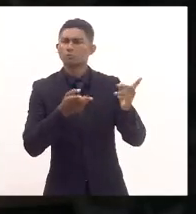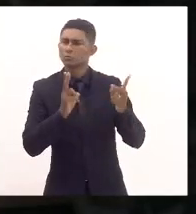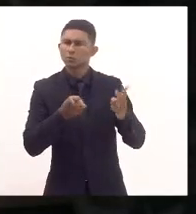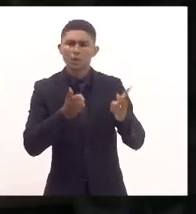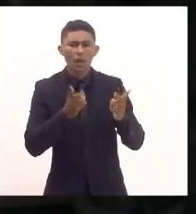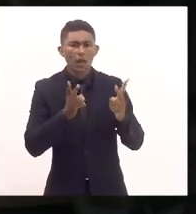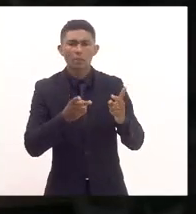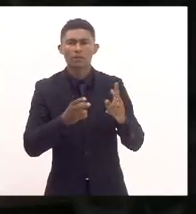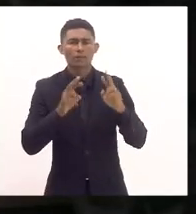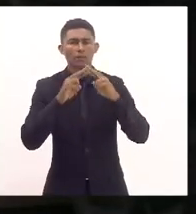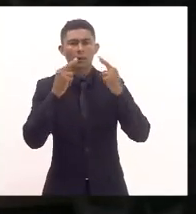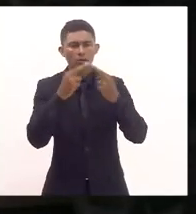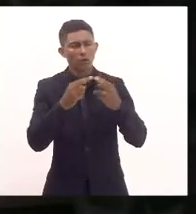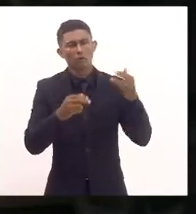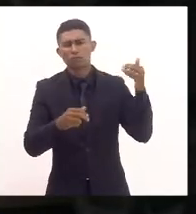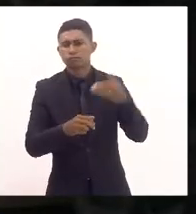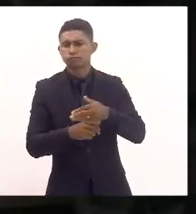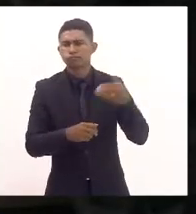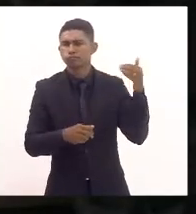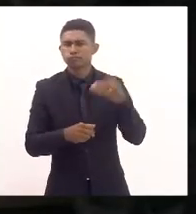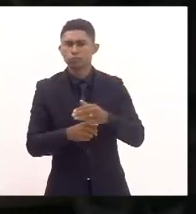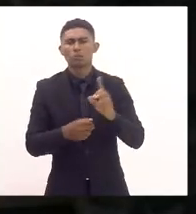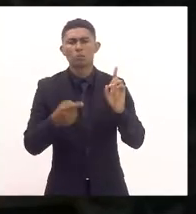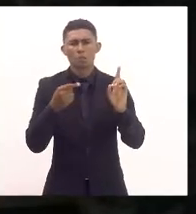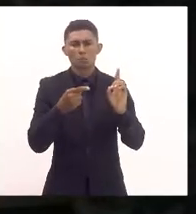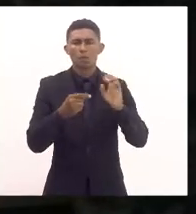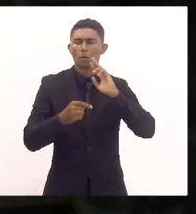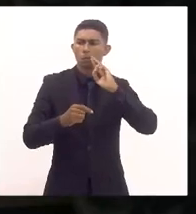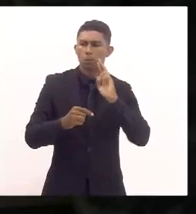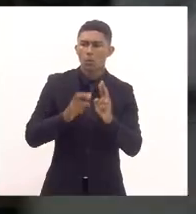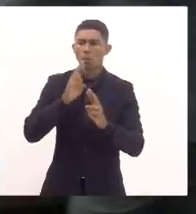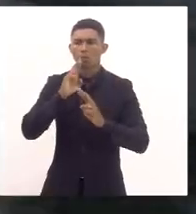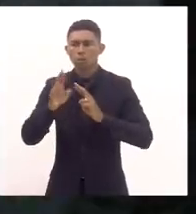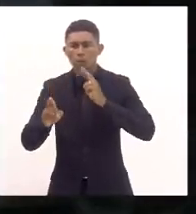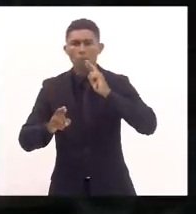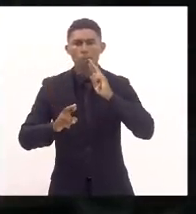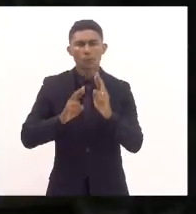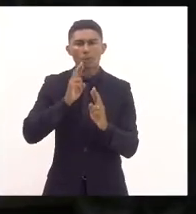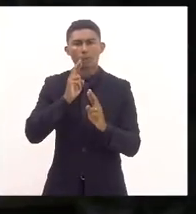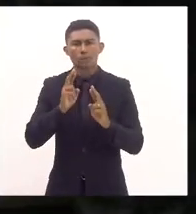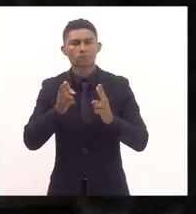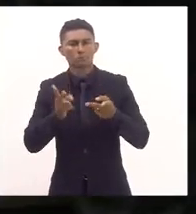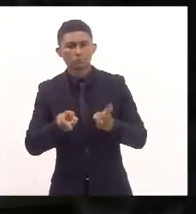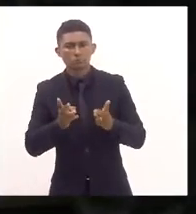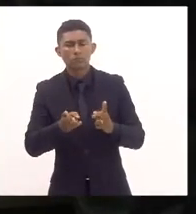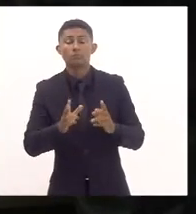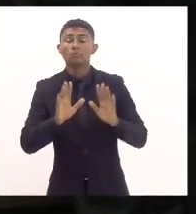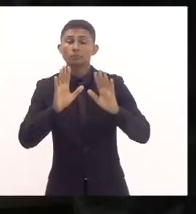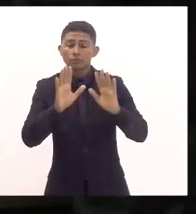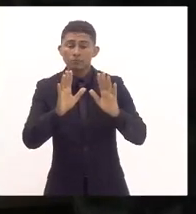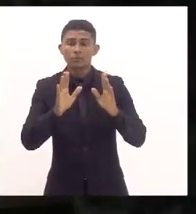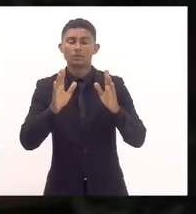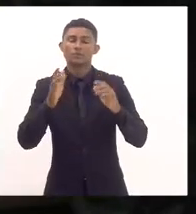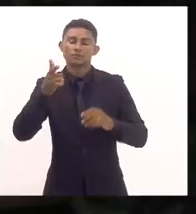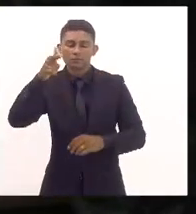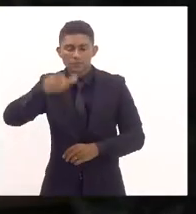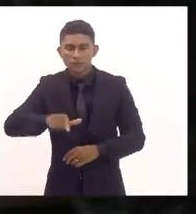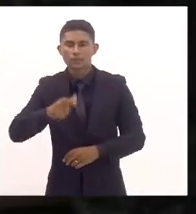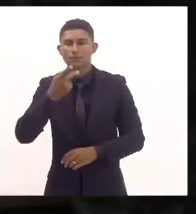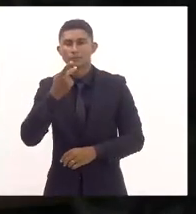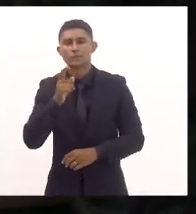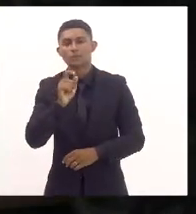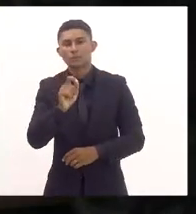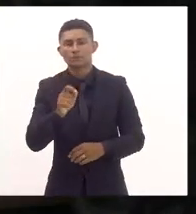Principalmente nas reuniões nas audiências a respeito do tema mas eu quero reforçar aqui